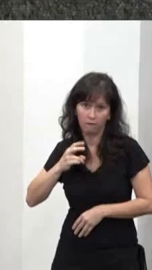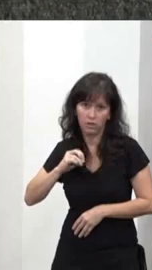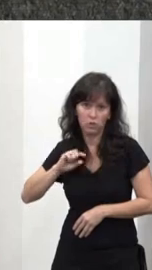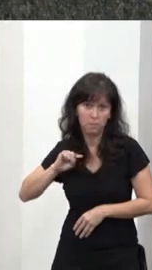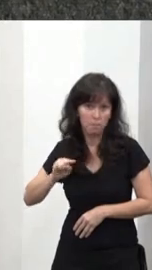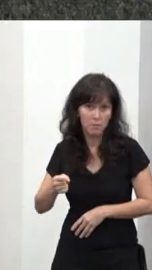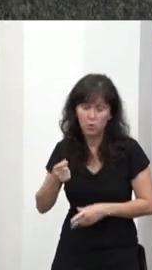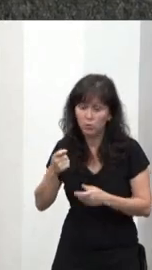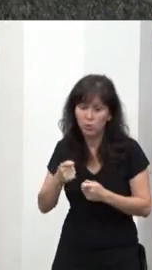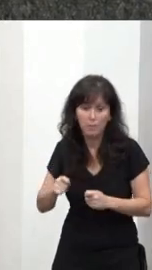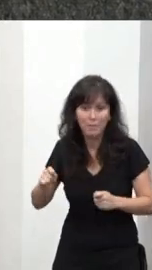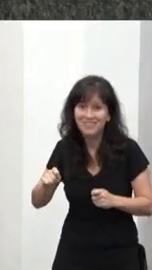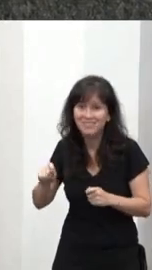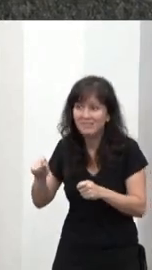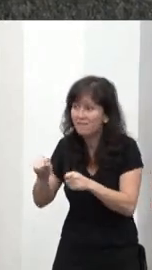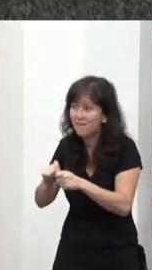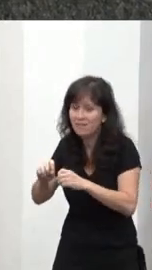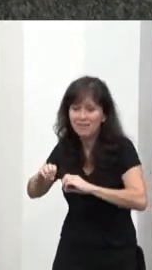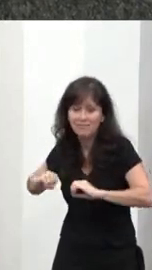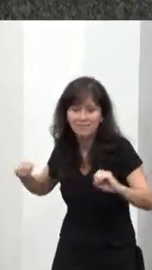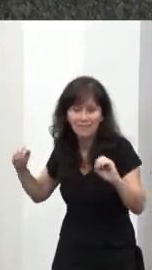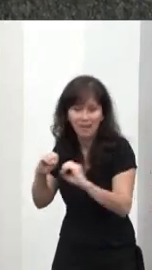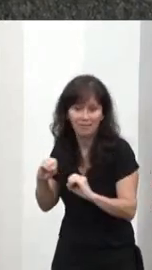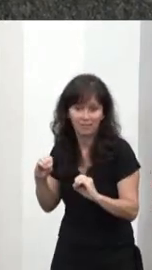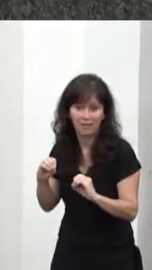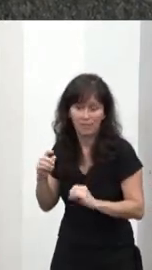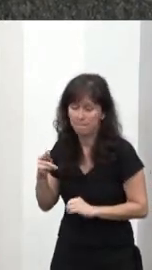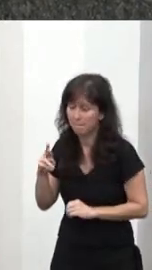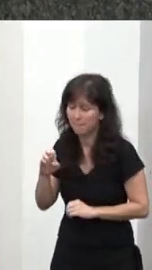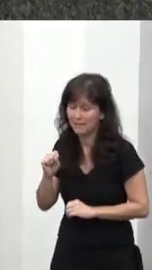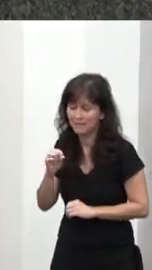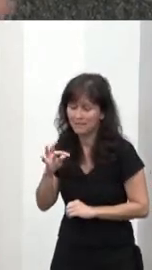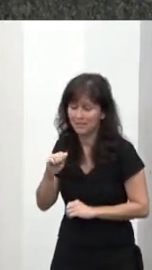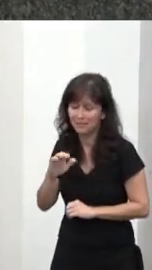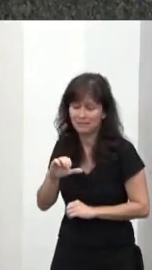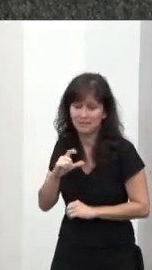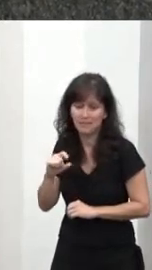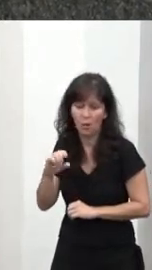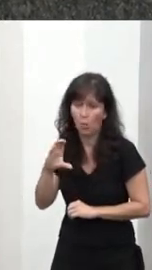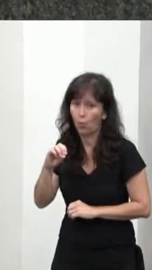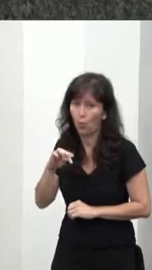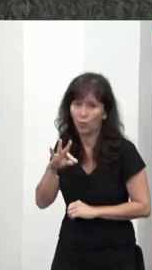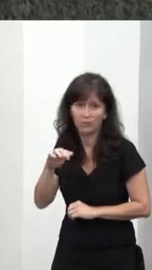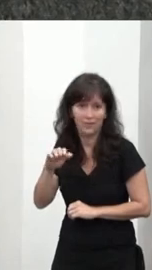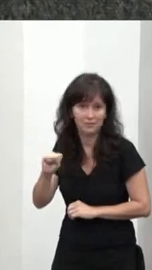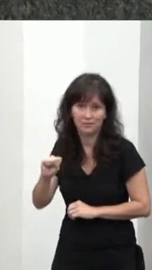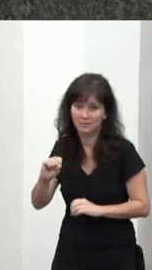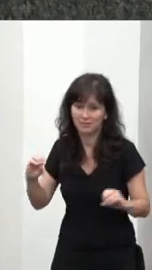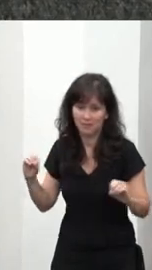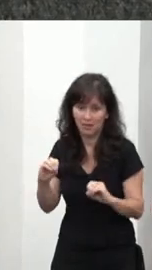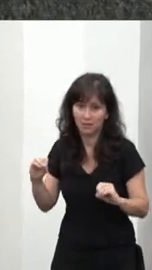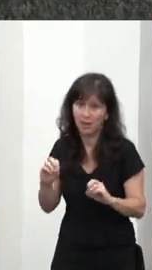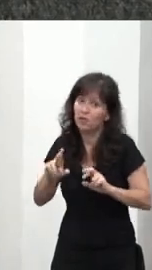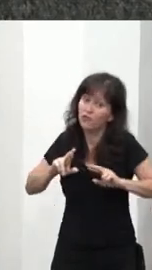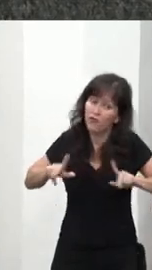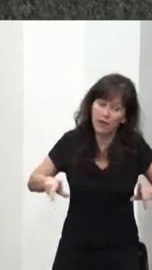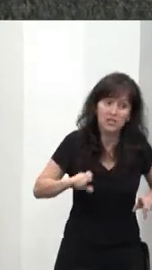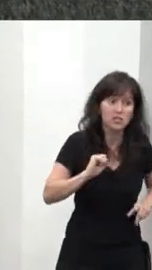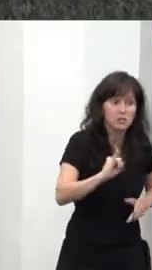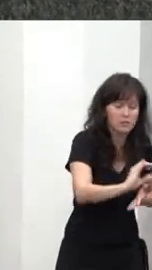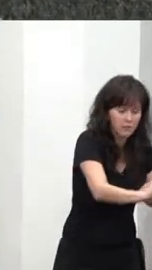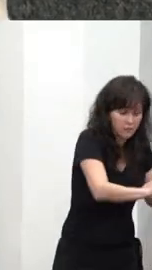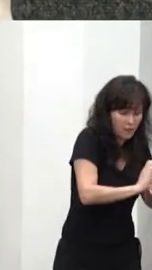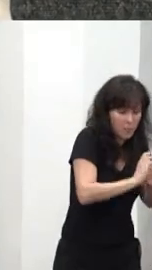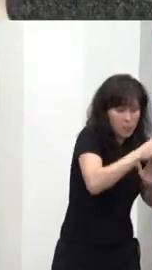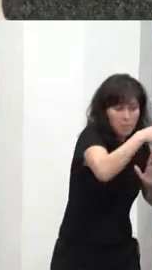você não precisa prestar conta desse dinheiro outra coisa é que você ganhou 20 ou 100 mil reais para executar um projeto Então você Apresentou